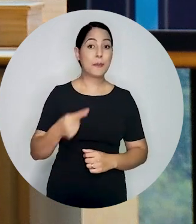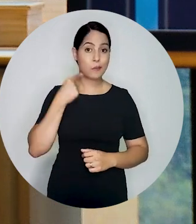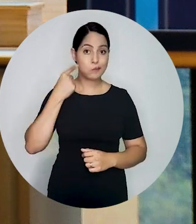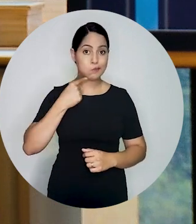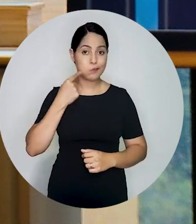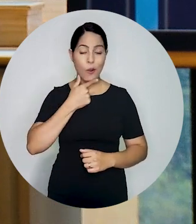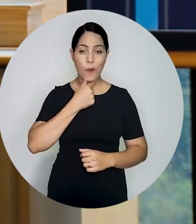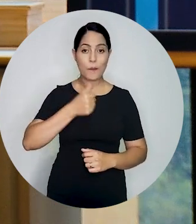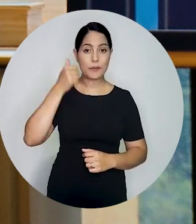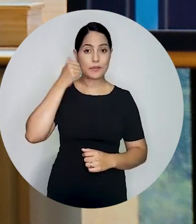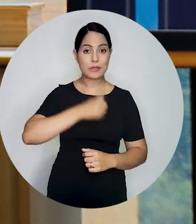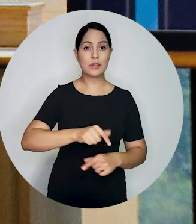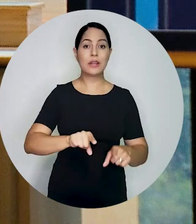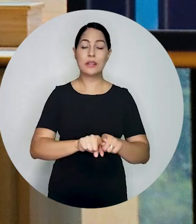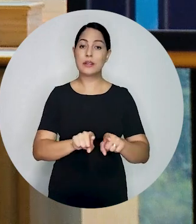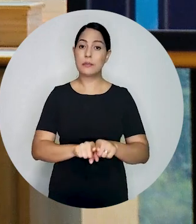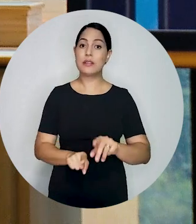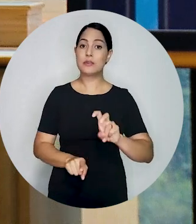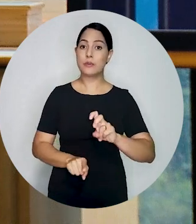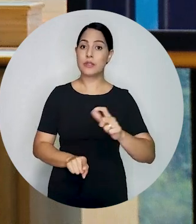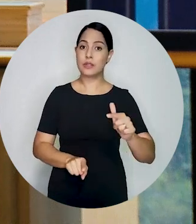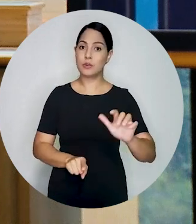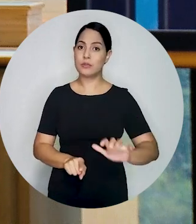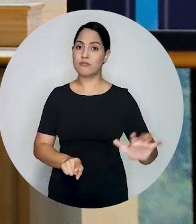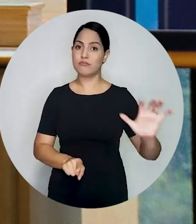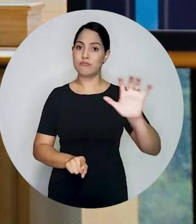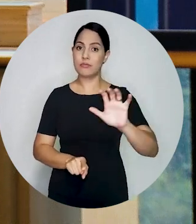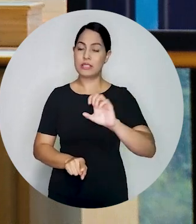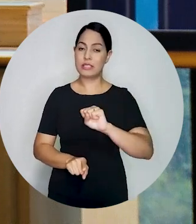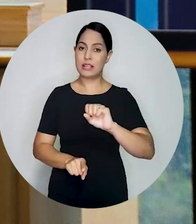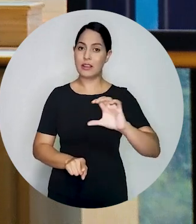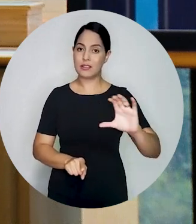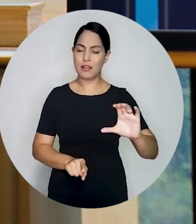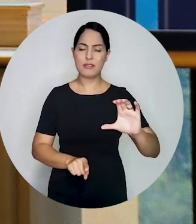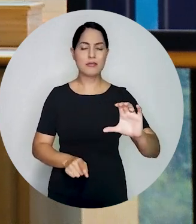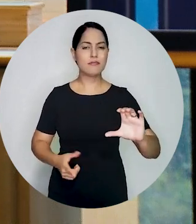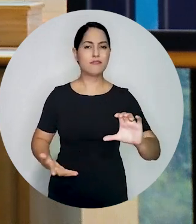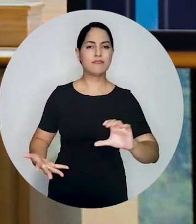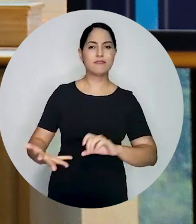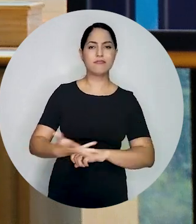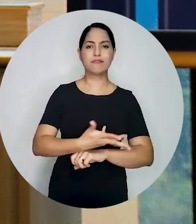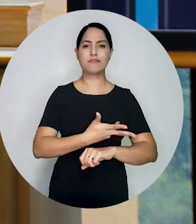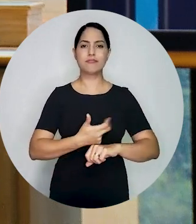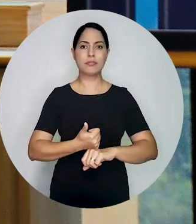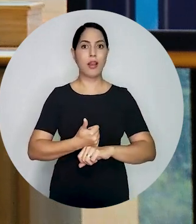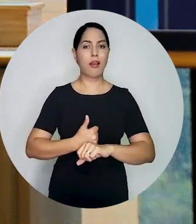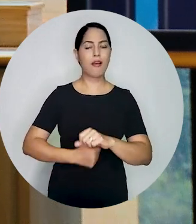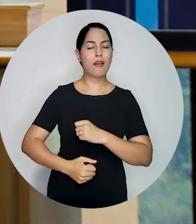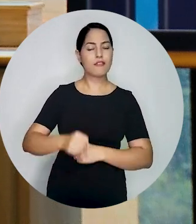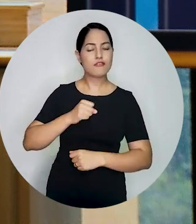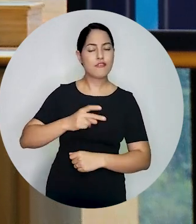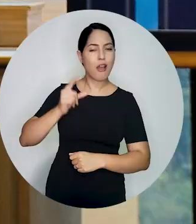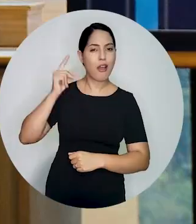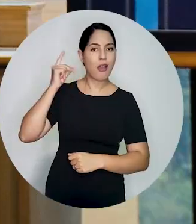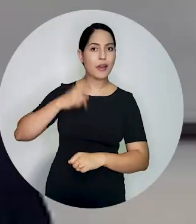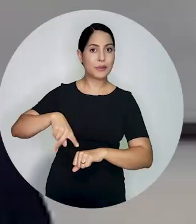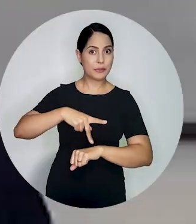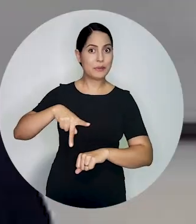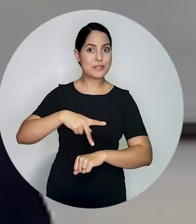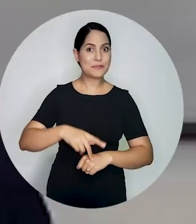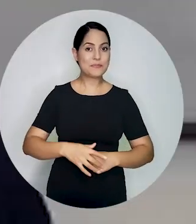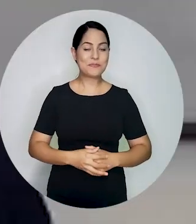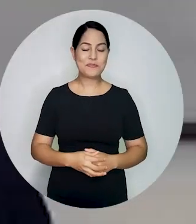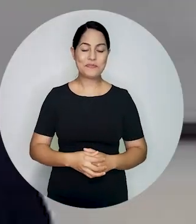47 mil advogadas e advogados e 52 subseções, a OAB catarinense é uma das seccionais mais antigas do país. A